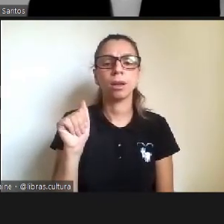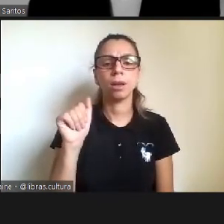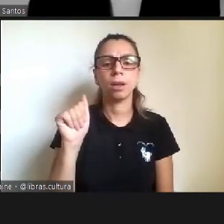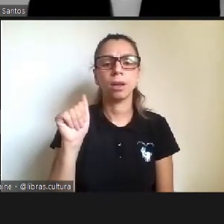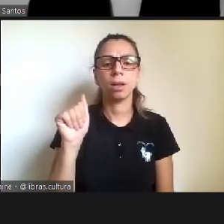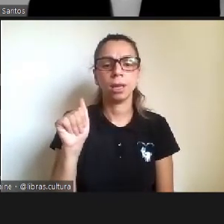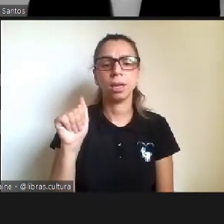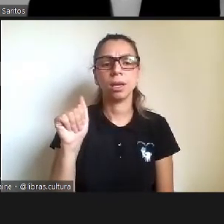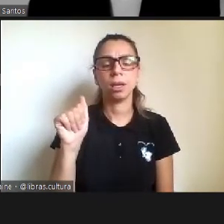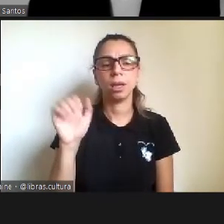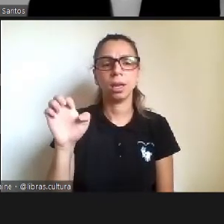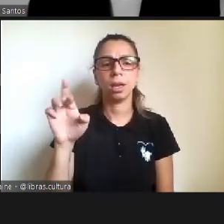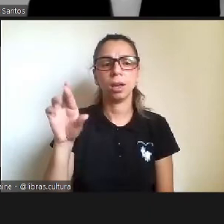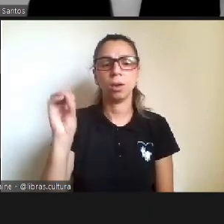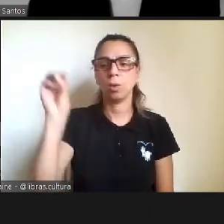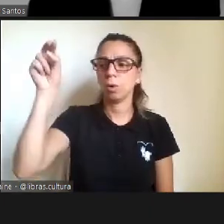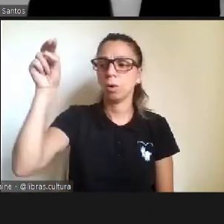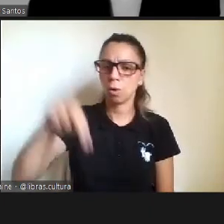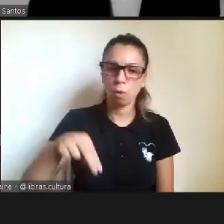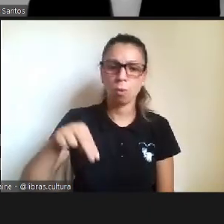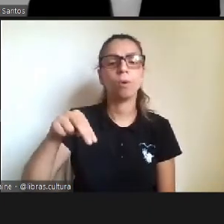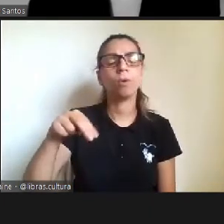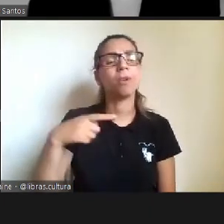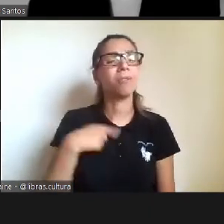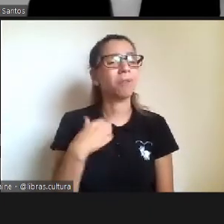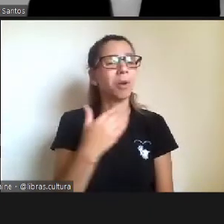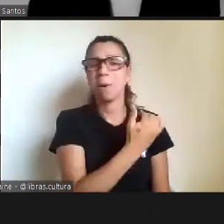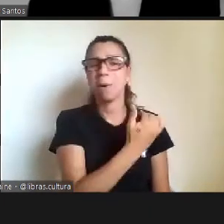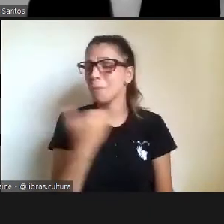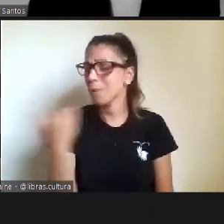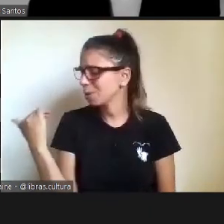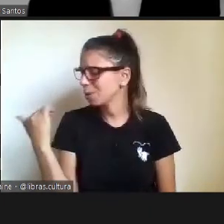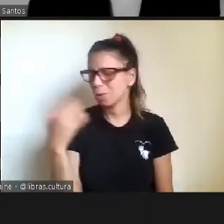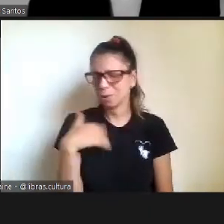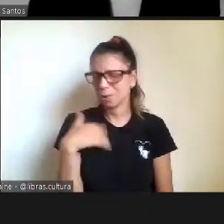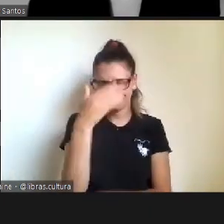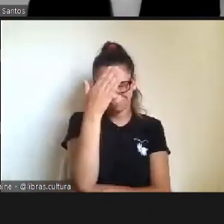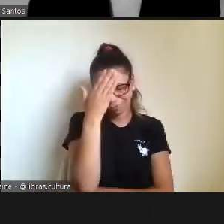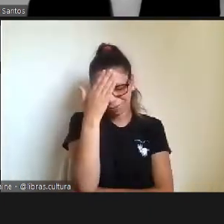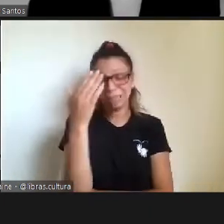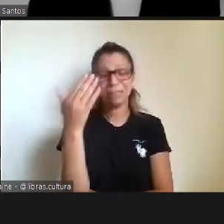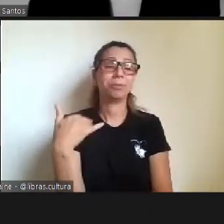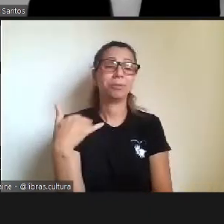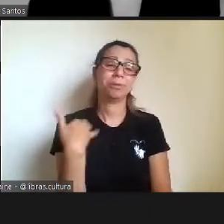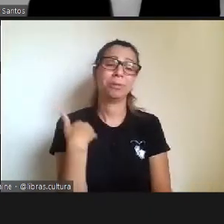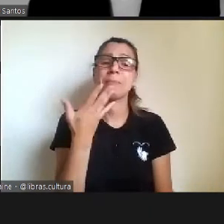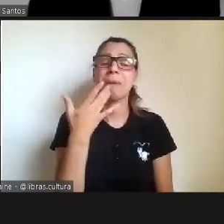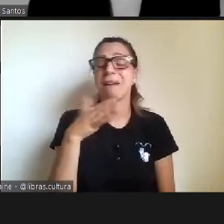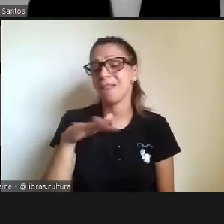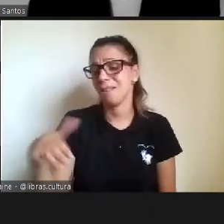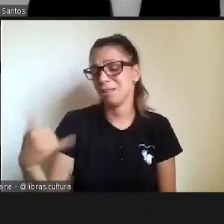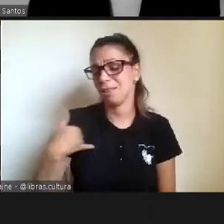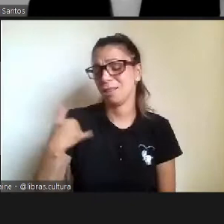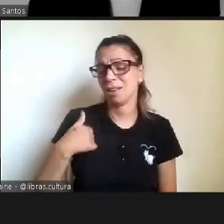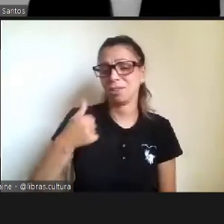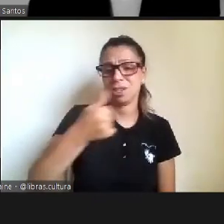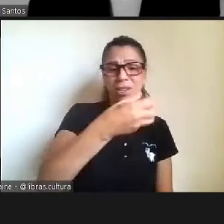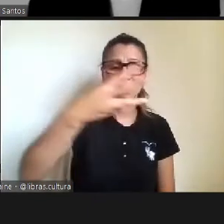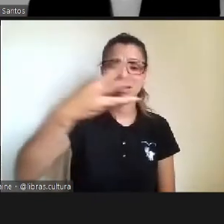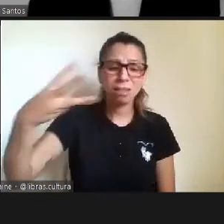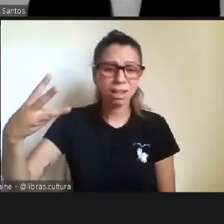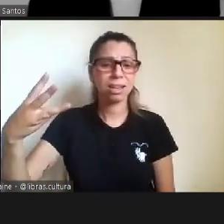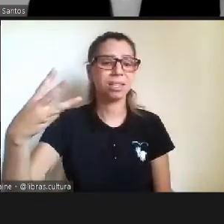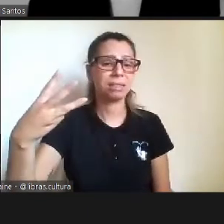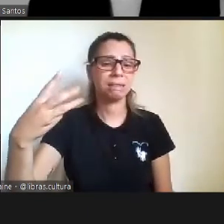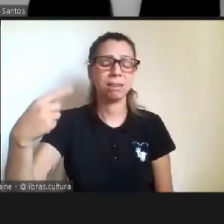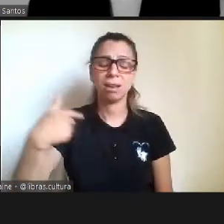da morte da Heron, em Fortaleza, uma morte brutal, horrorosa, uma criança de 13 anos. Aquilo me deixou doente, assim,